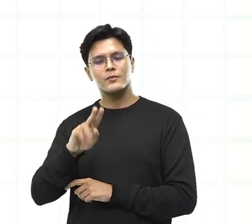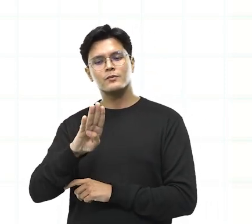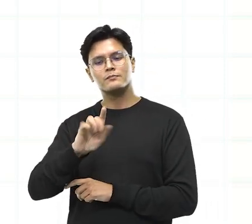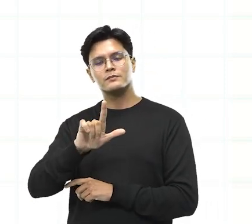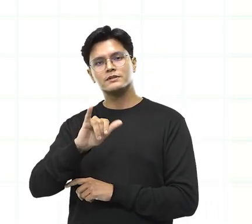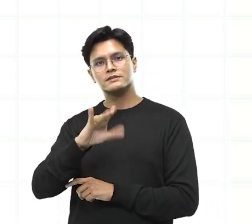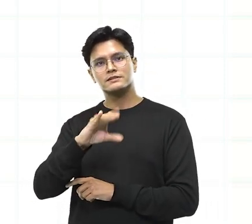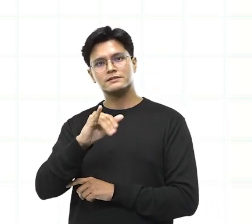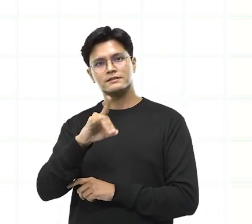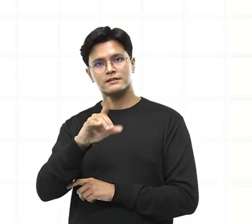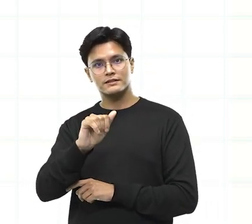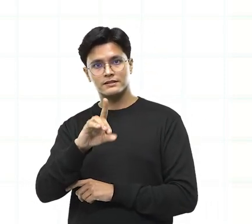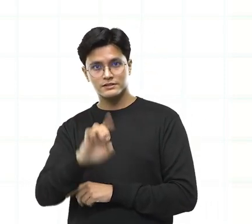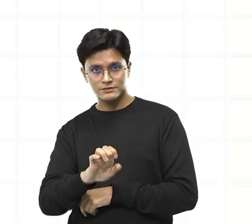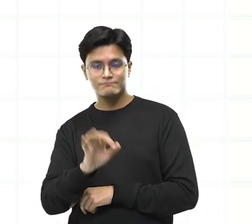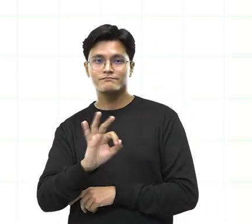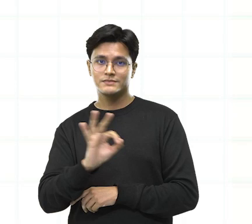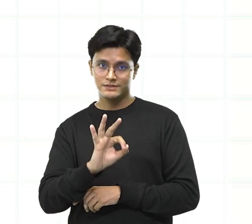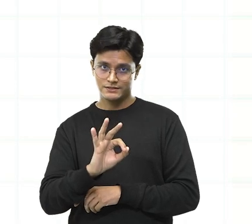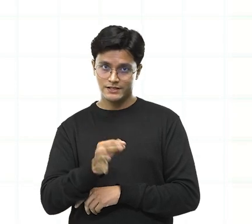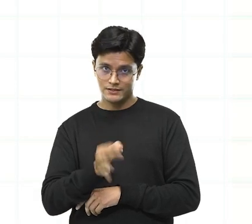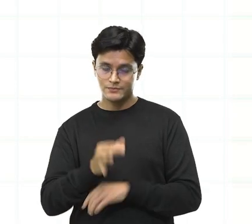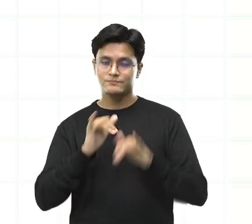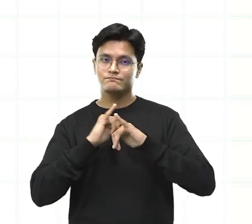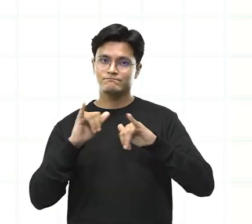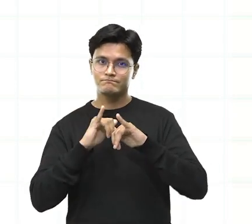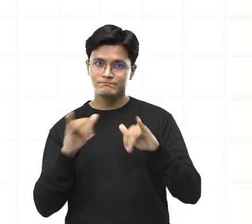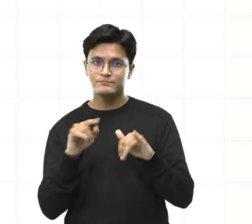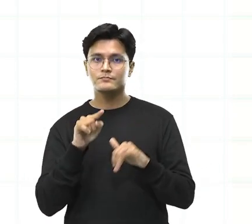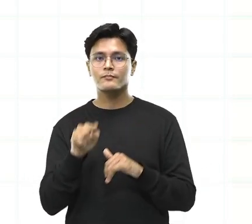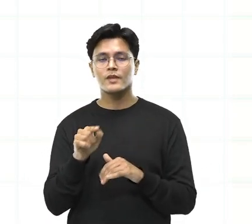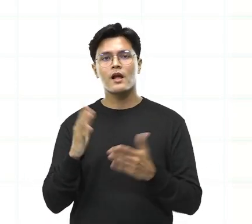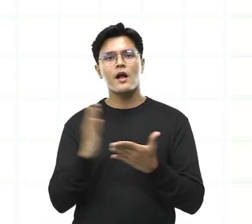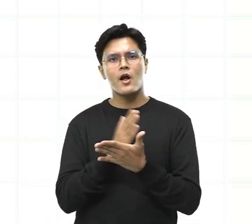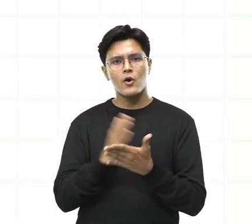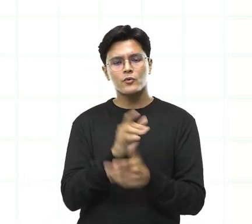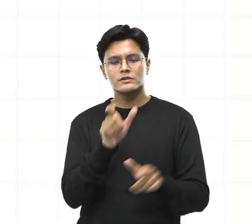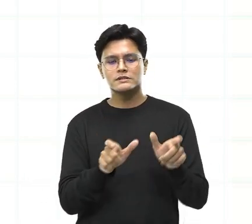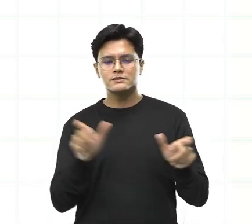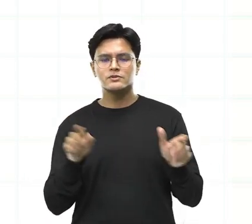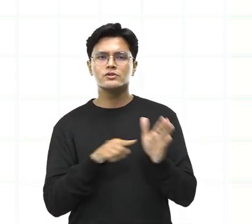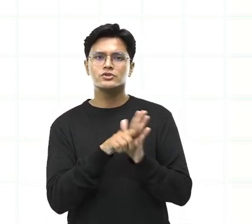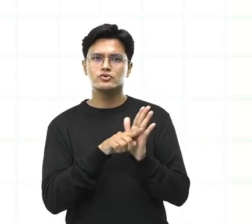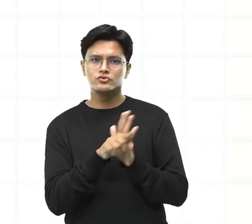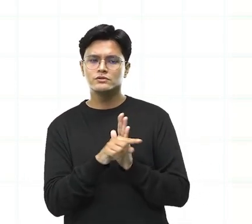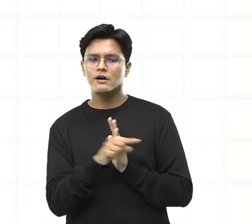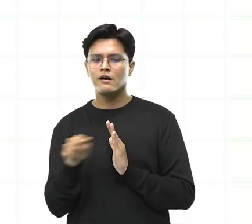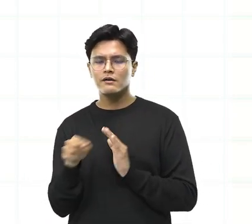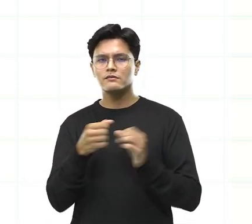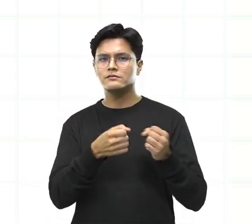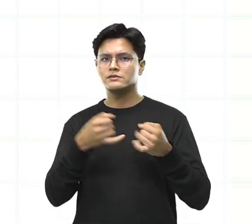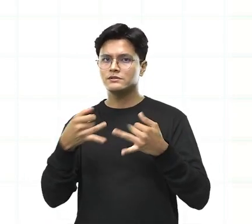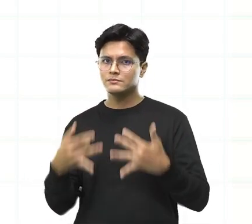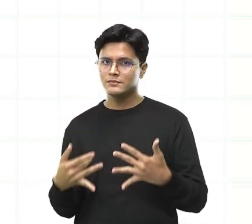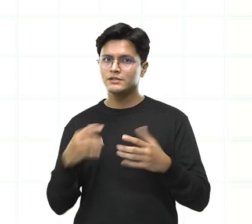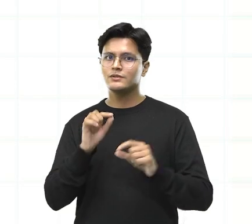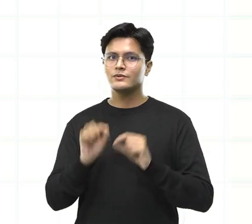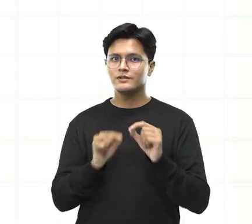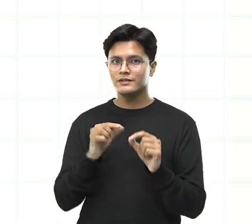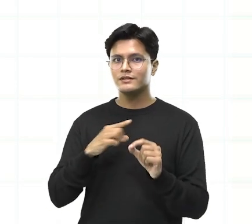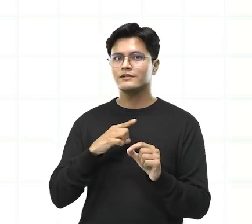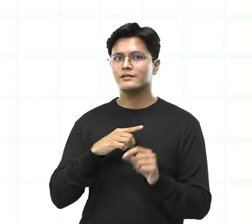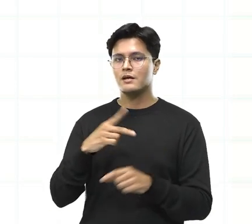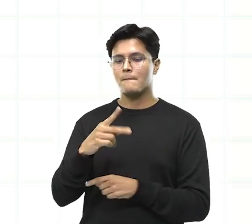propaganda e publicidade. A gente tem alguns estudiosos que trazem isso, né, que consideram então que